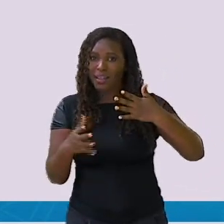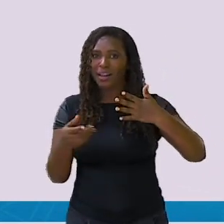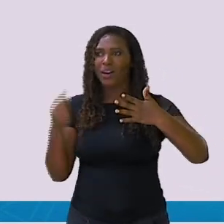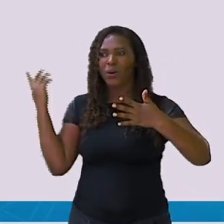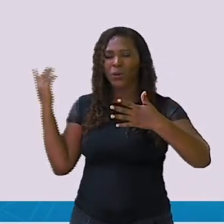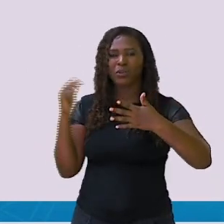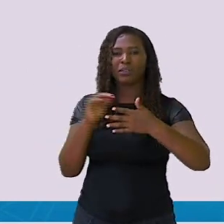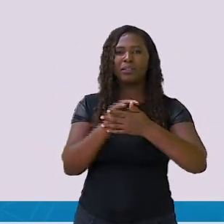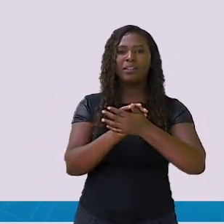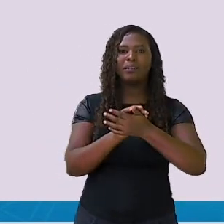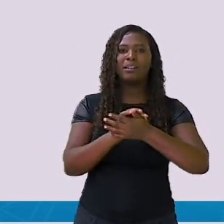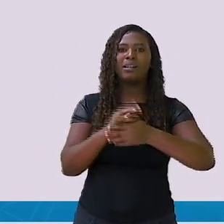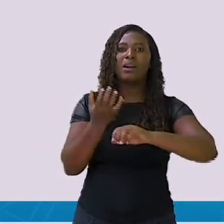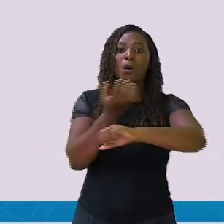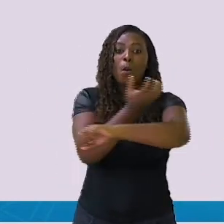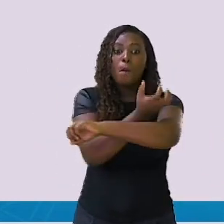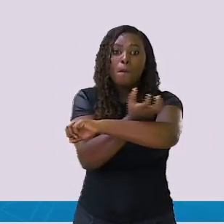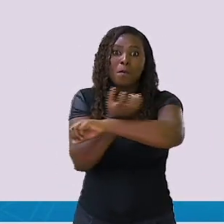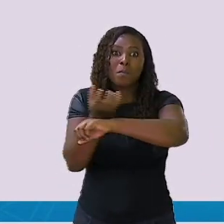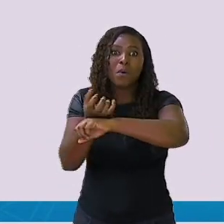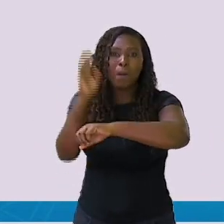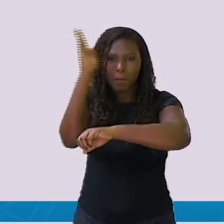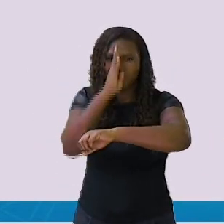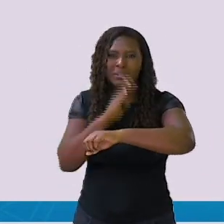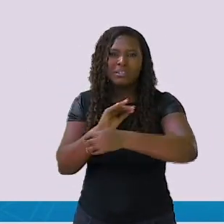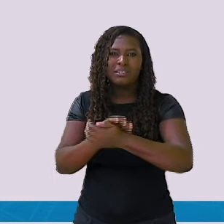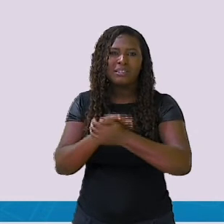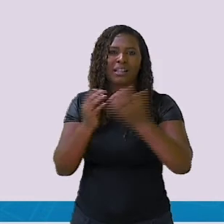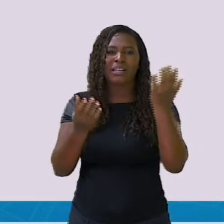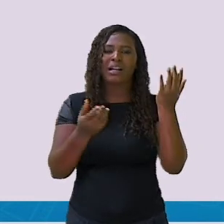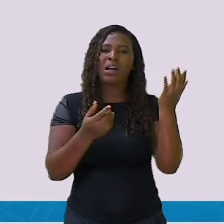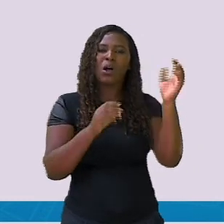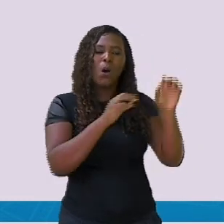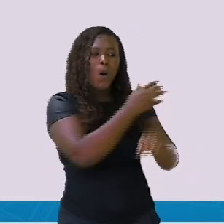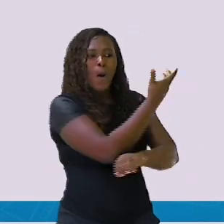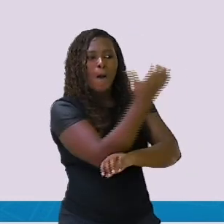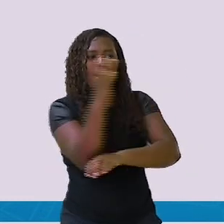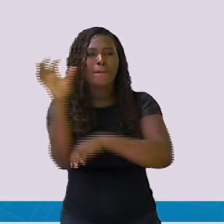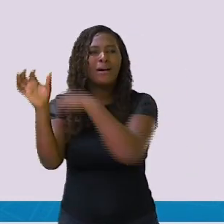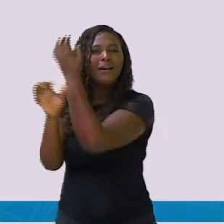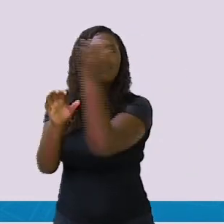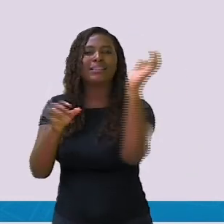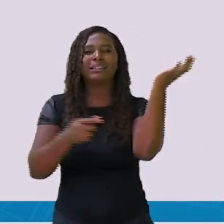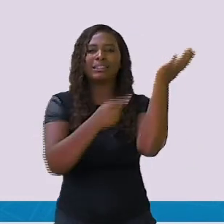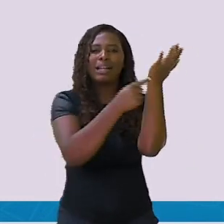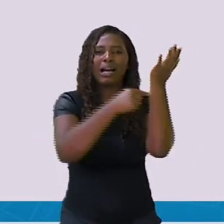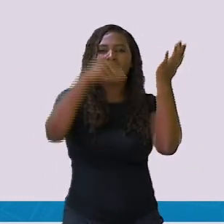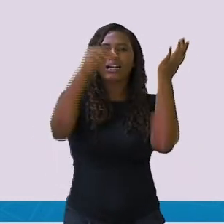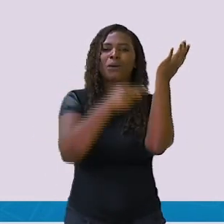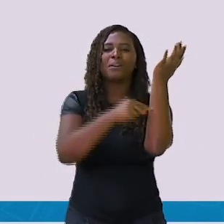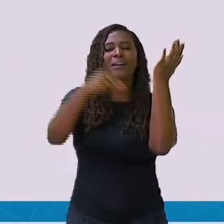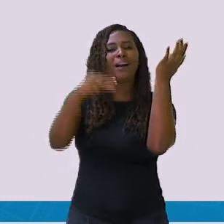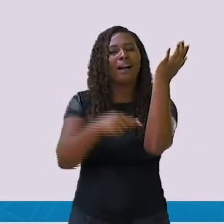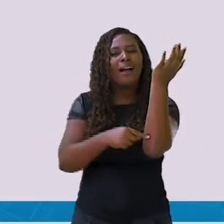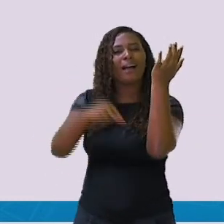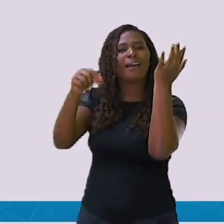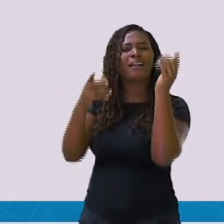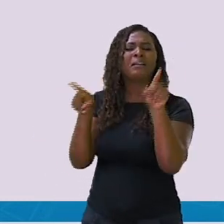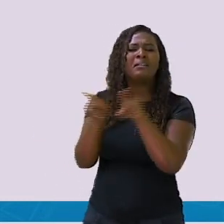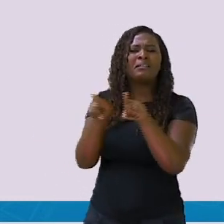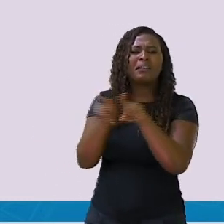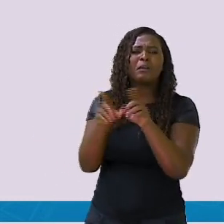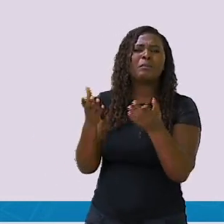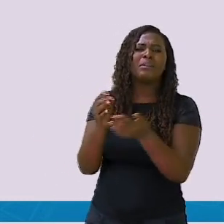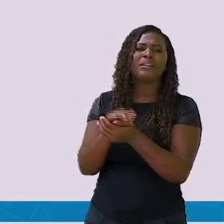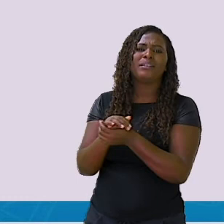cocais, o Cerrado, mata de araucária, e olha lá, ele fez só as principais características. Pequenininho,